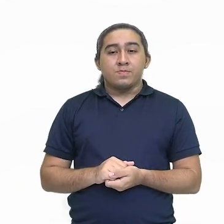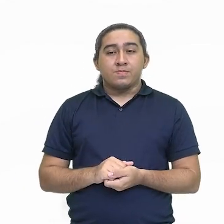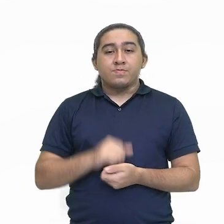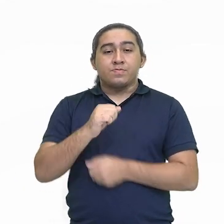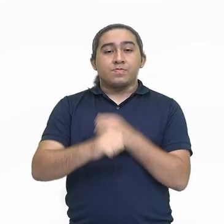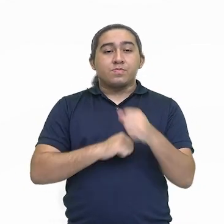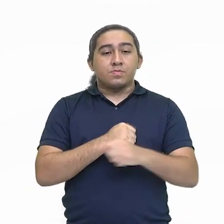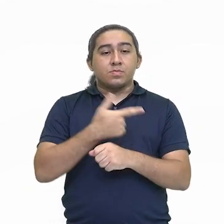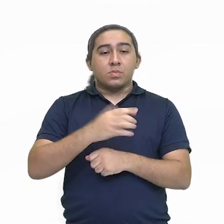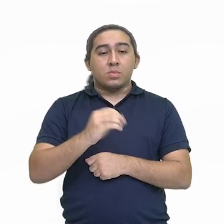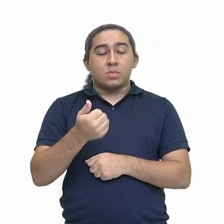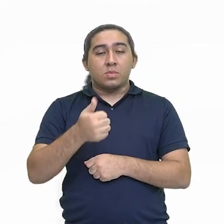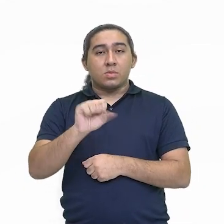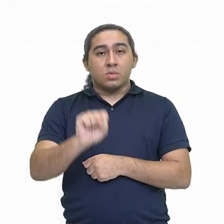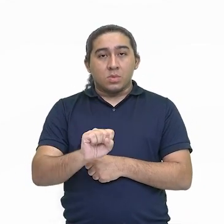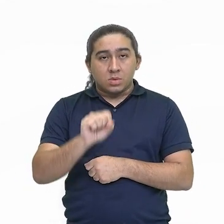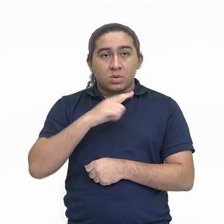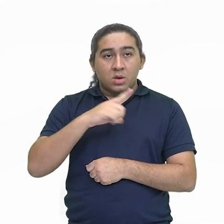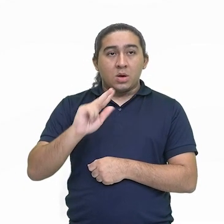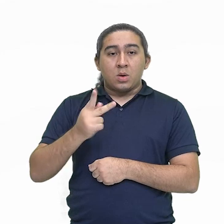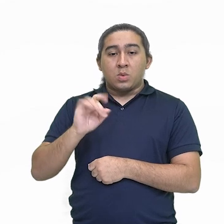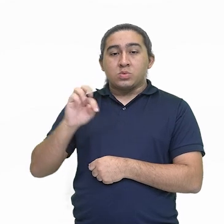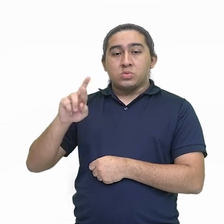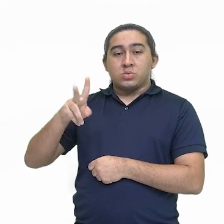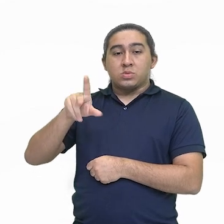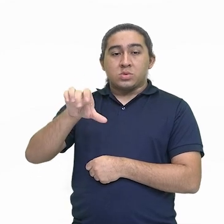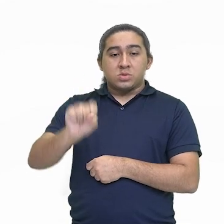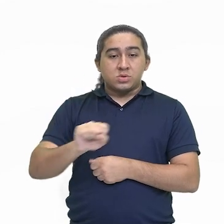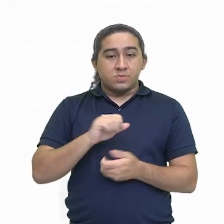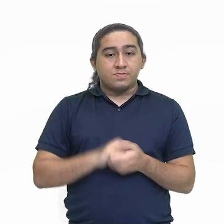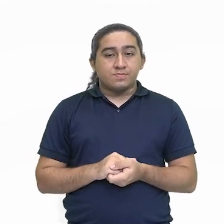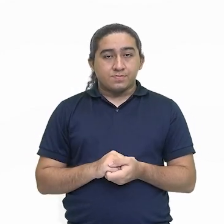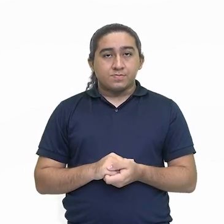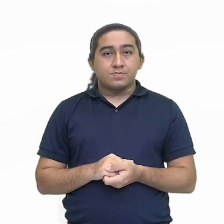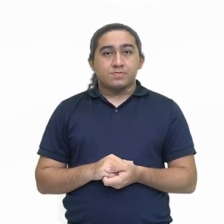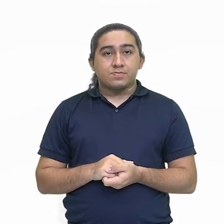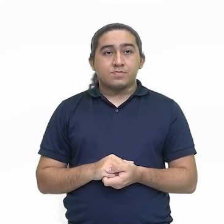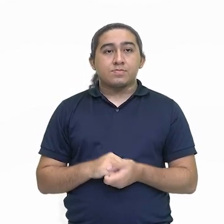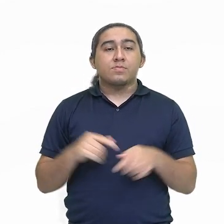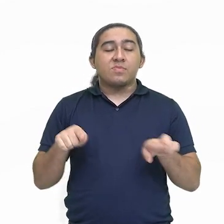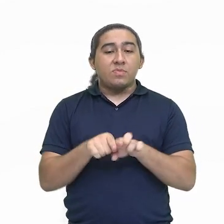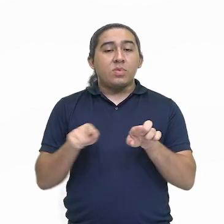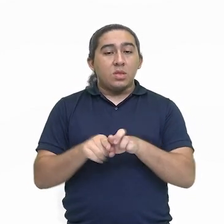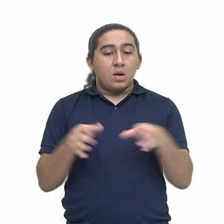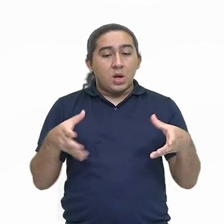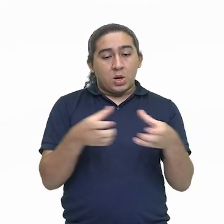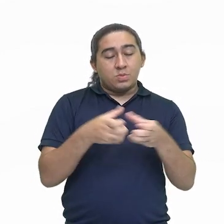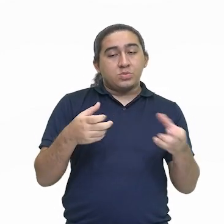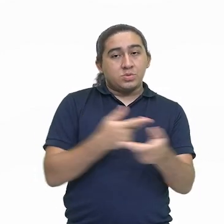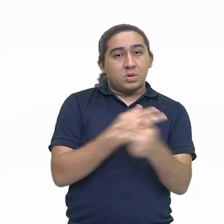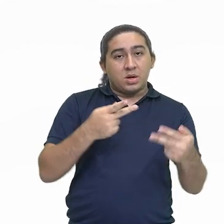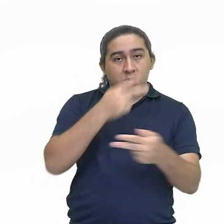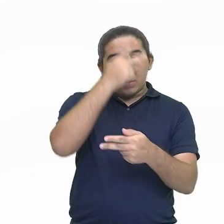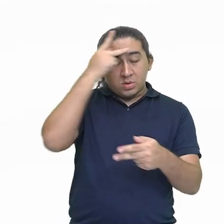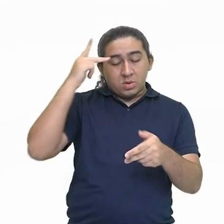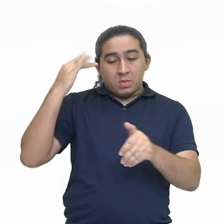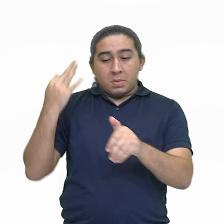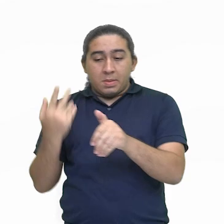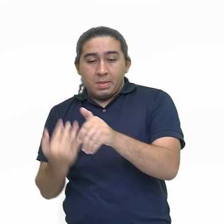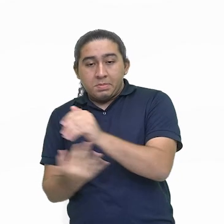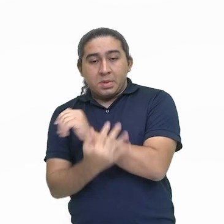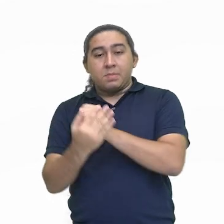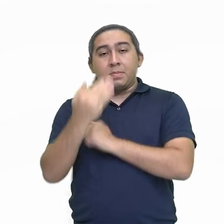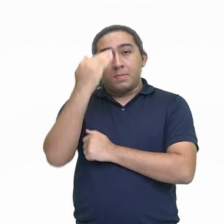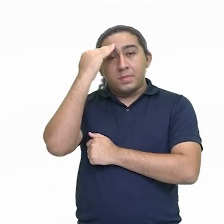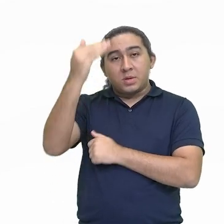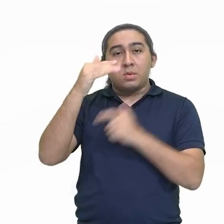aí Honduras em destaque para vocês, caravanas também, ali várias pessoas, né, saindo, migrando,